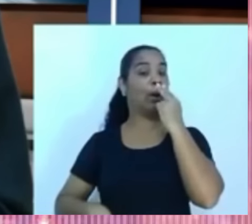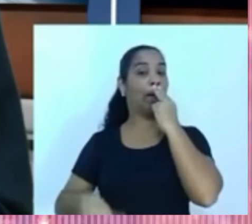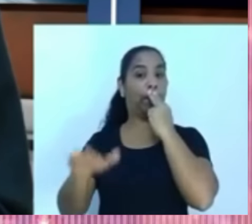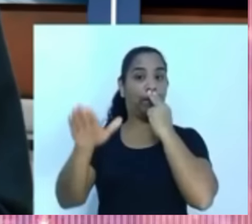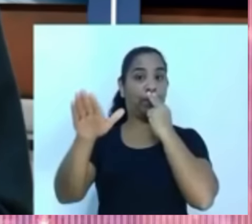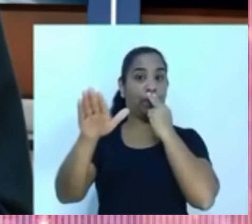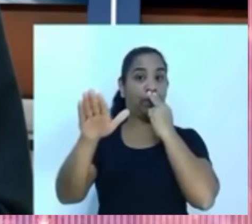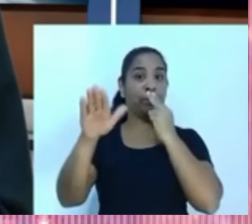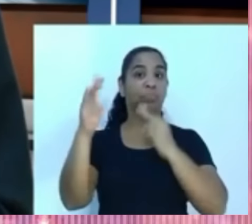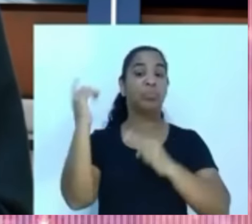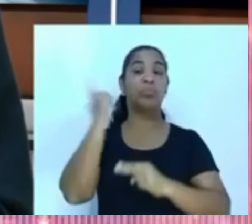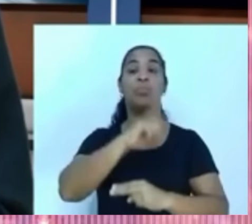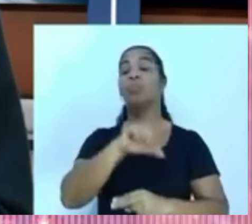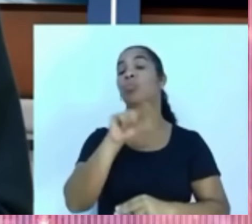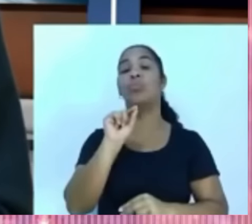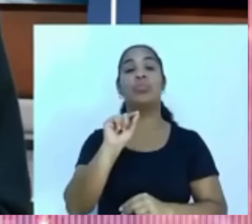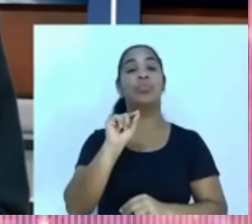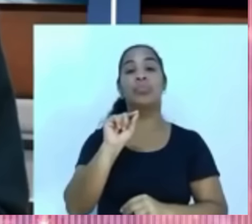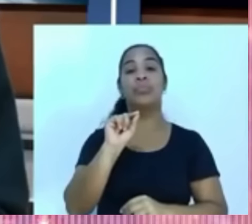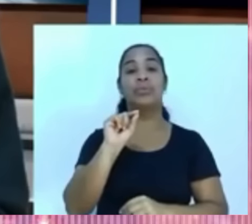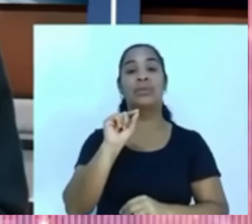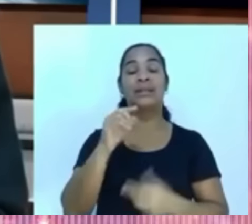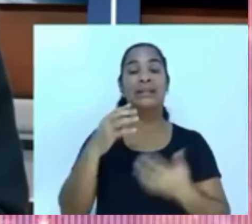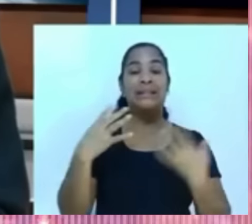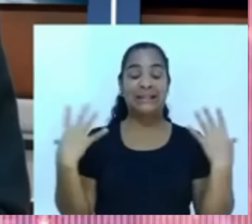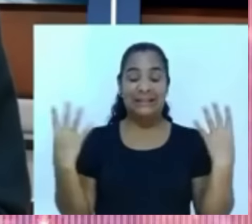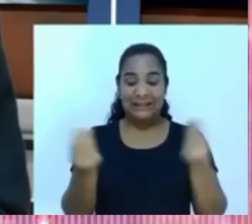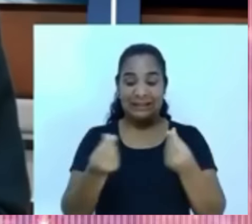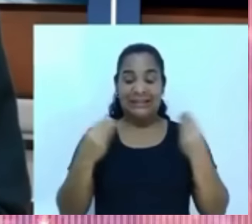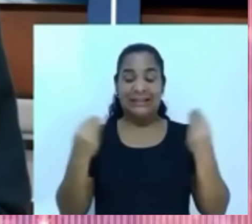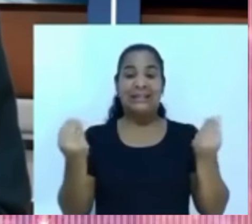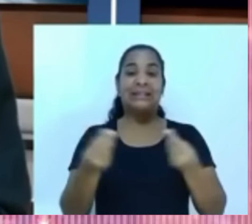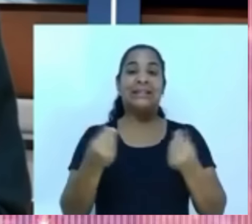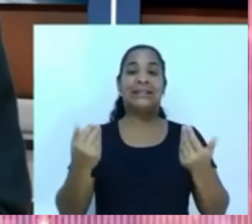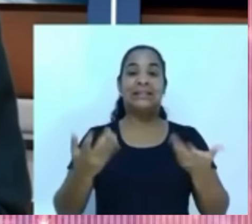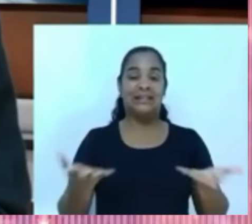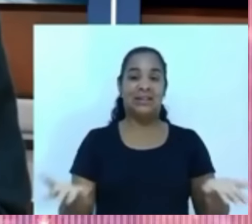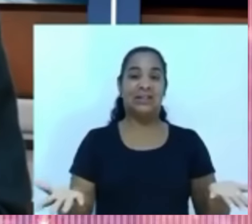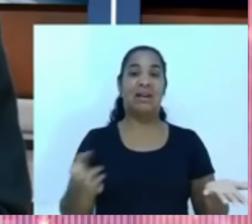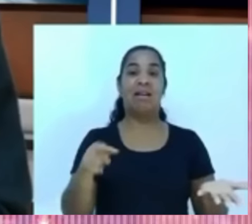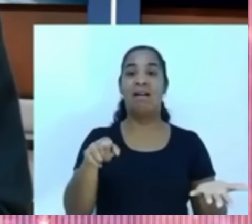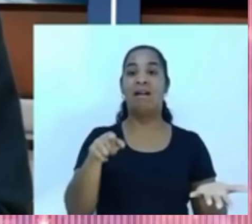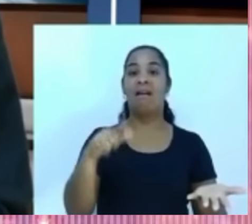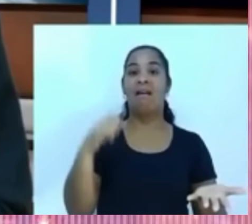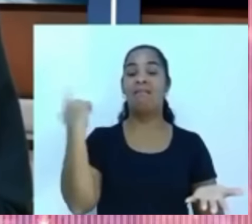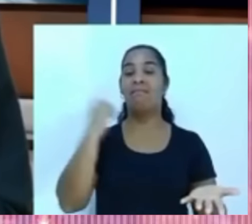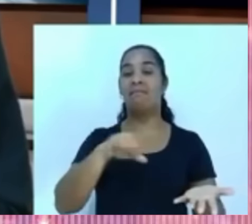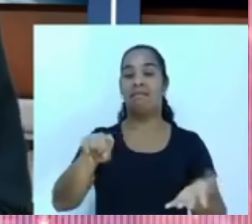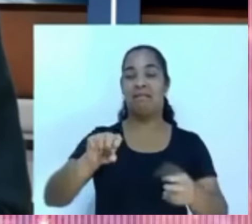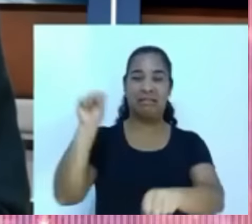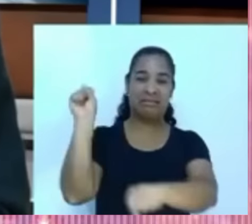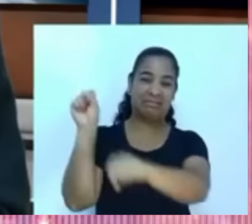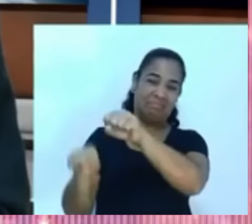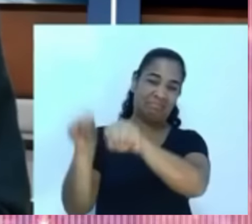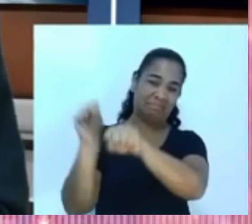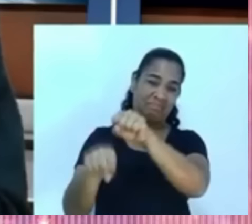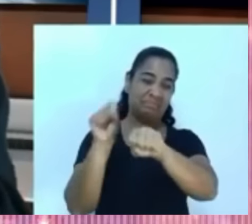PETA em uma situação deplorável sendo enforcados depois de